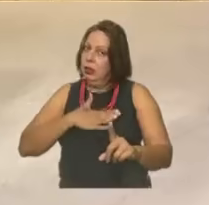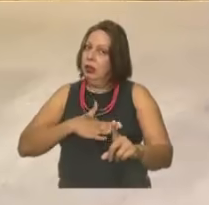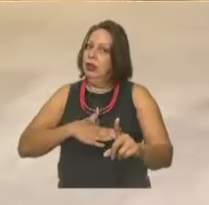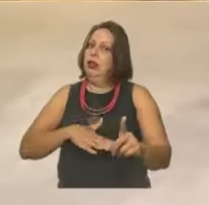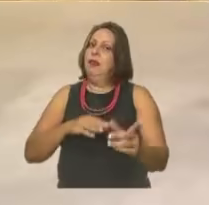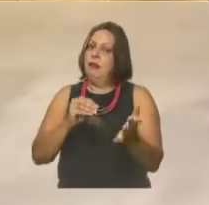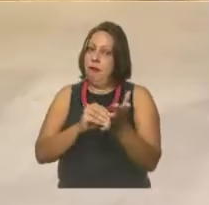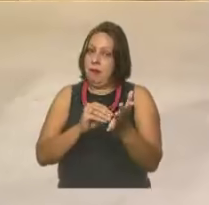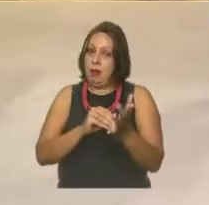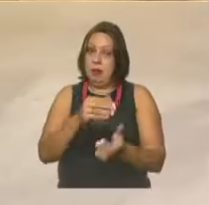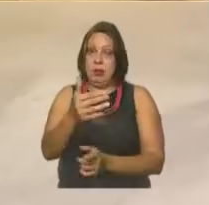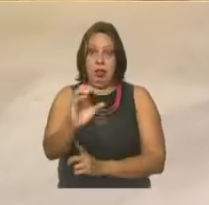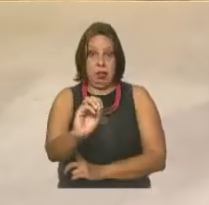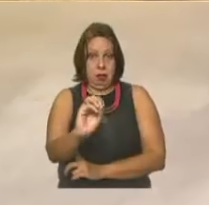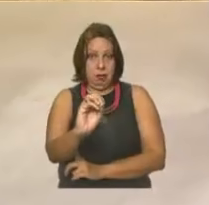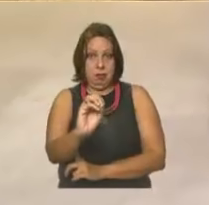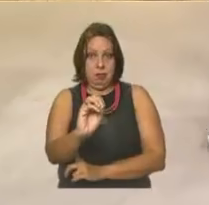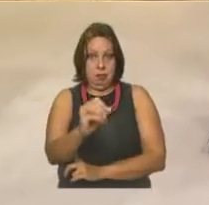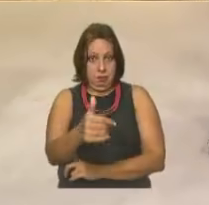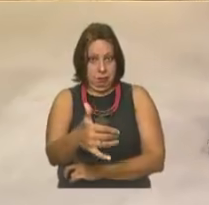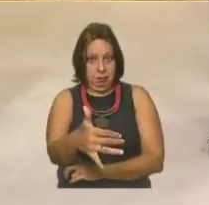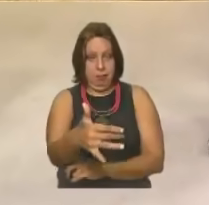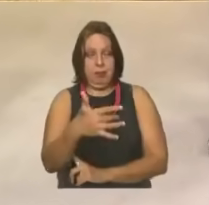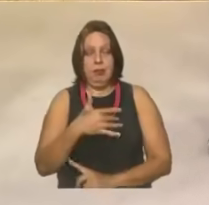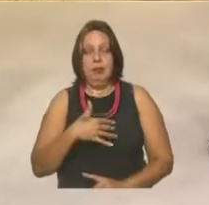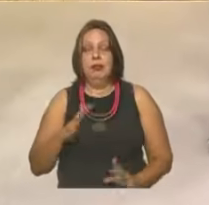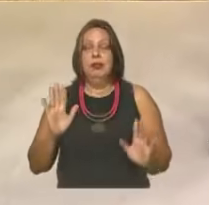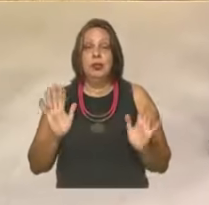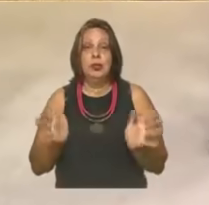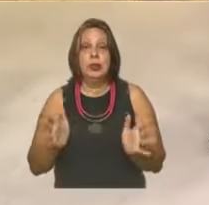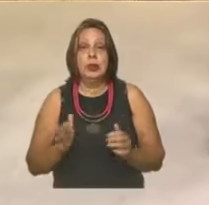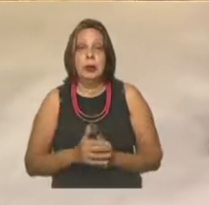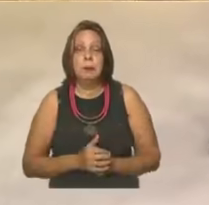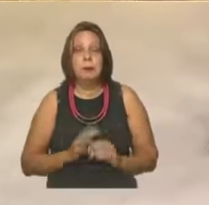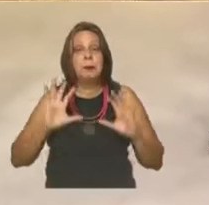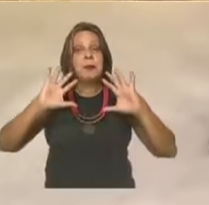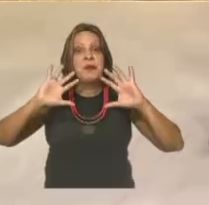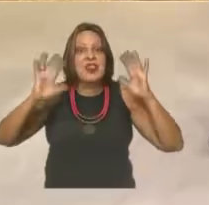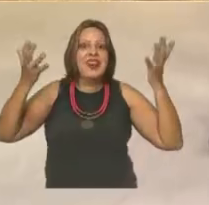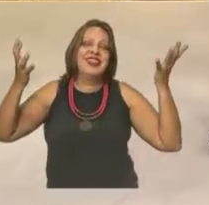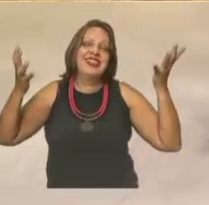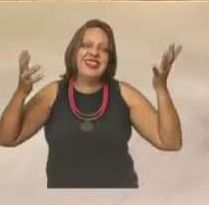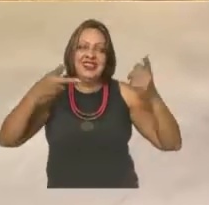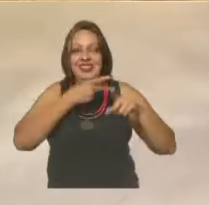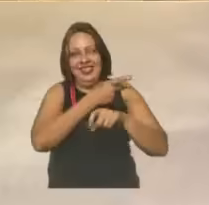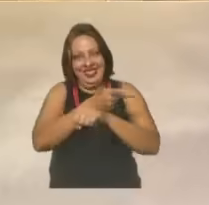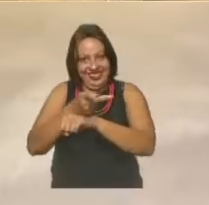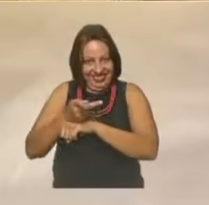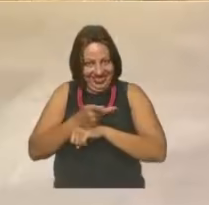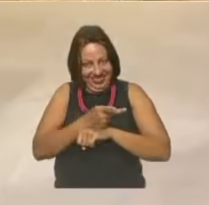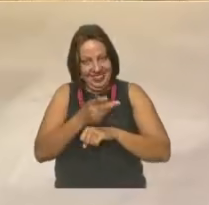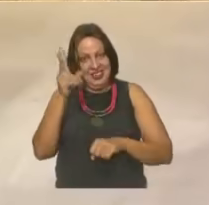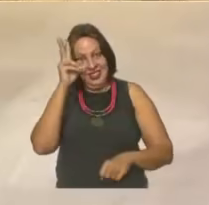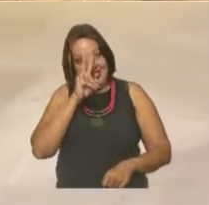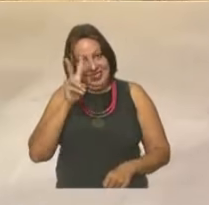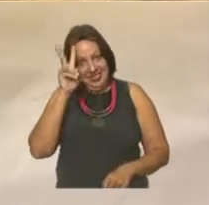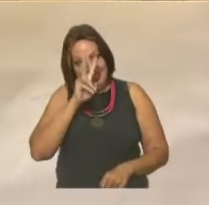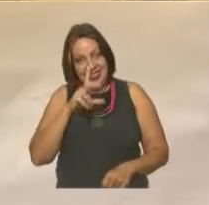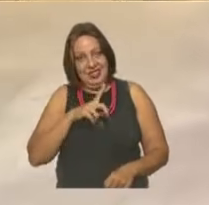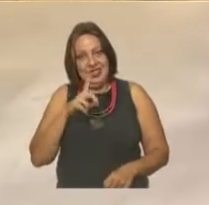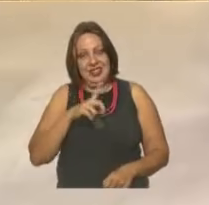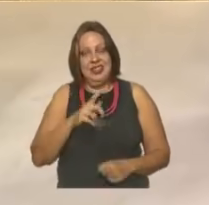ainda tem 10 pela frente. Pois é, e ó, já nesse clima de festa, de alegria, de premiados, vou lembrar da história